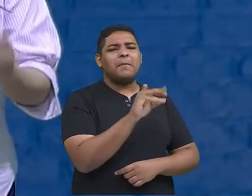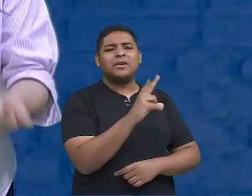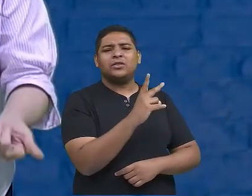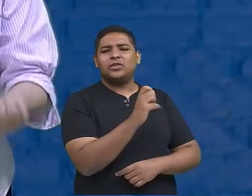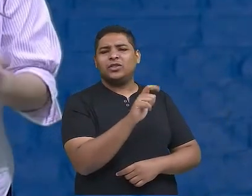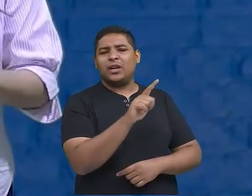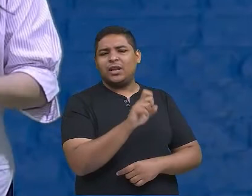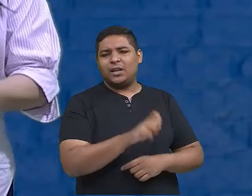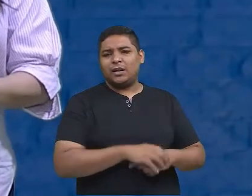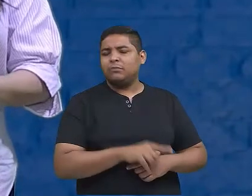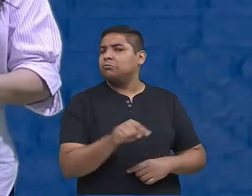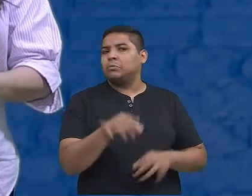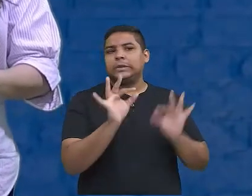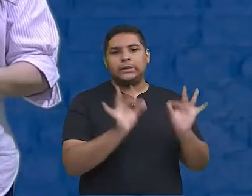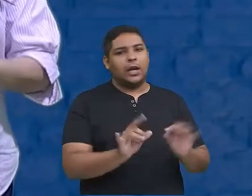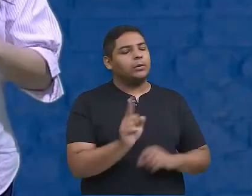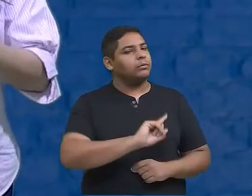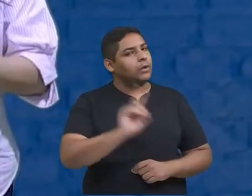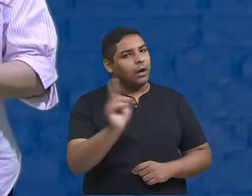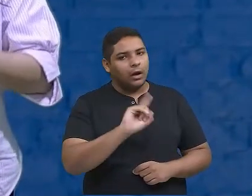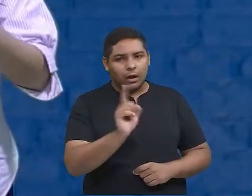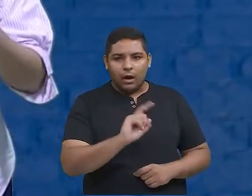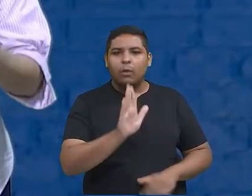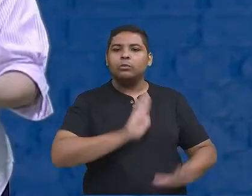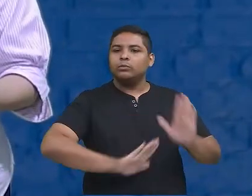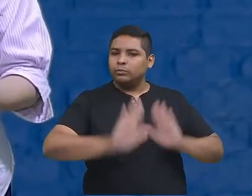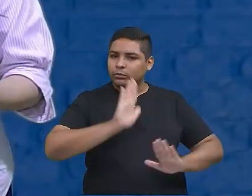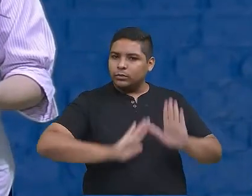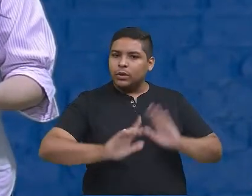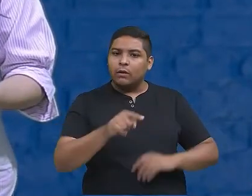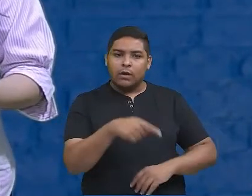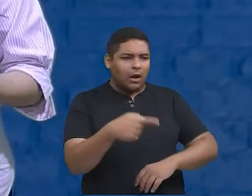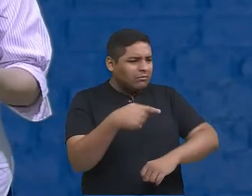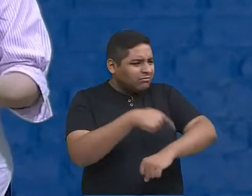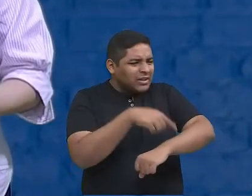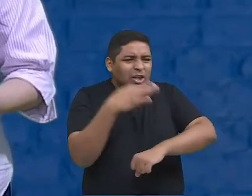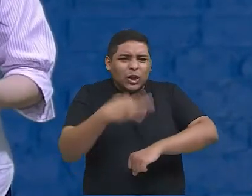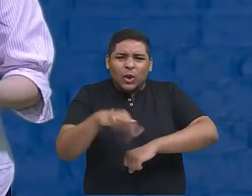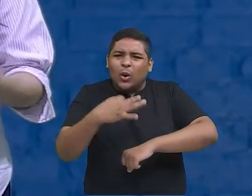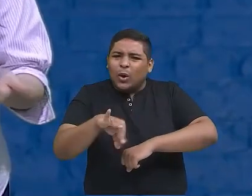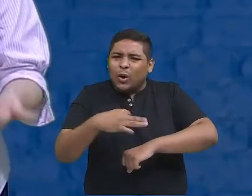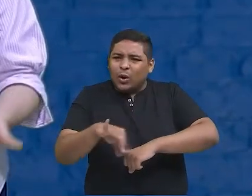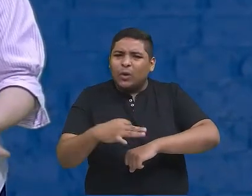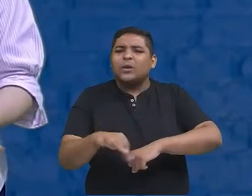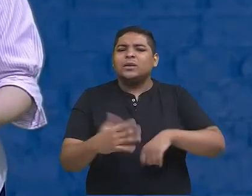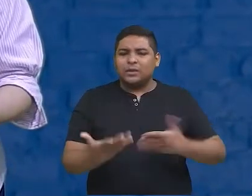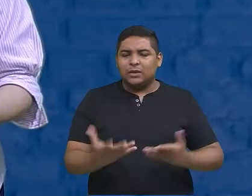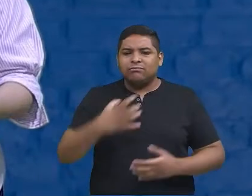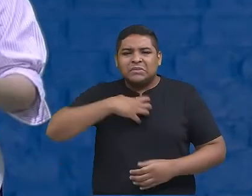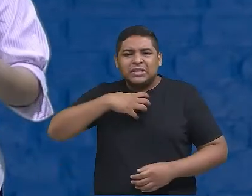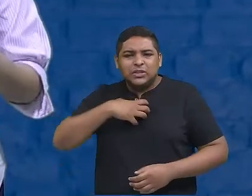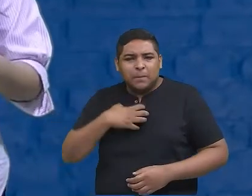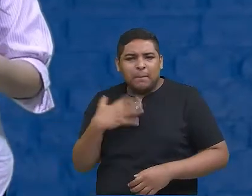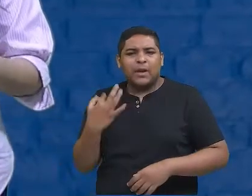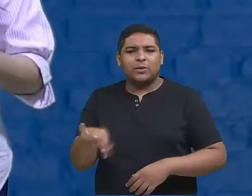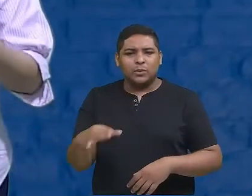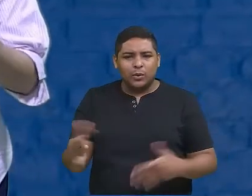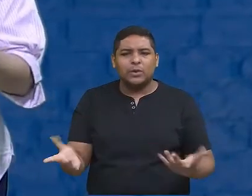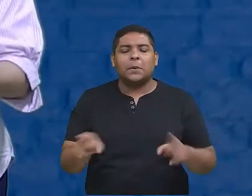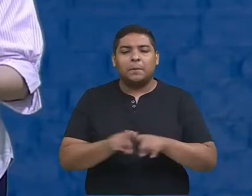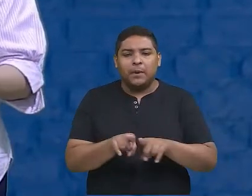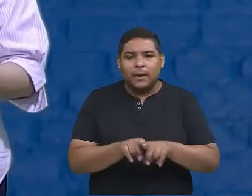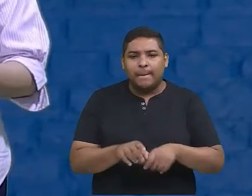Adriana, isso não é certo. Você está machucando alguém. Se fosse ao contrário, você iria gostar? Então, ela